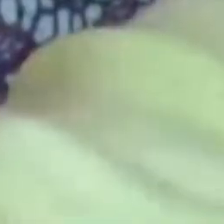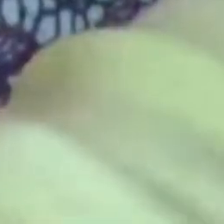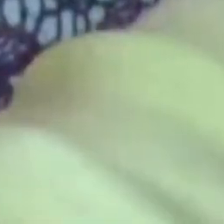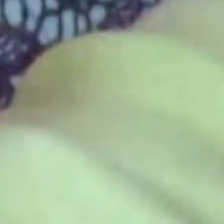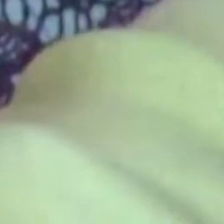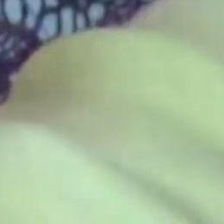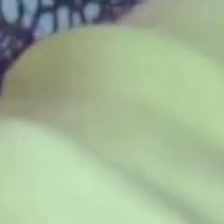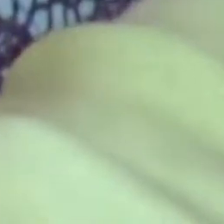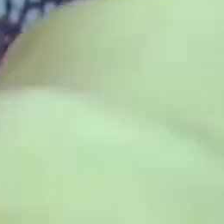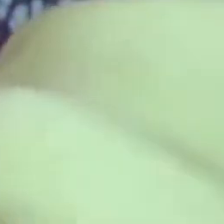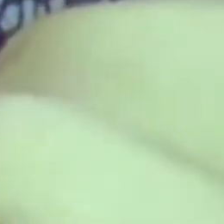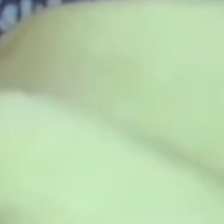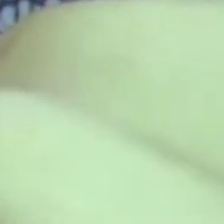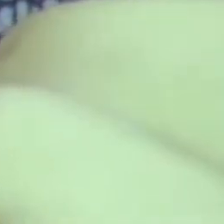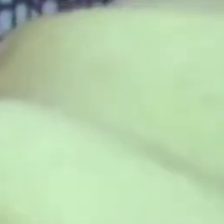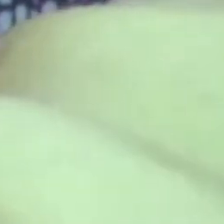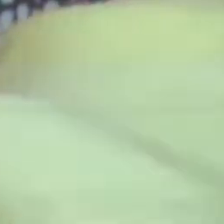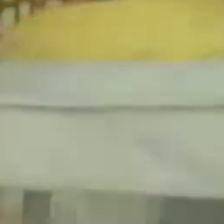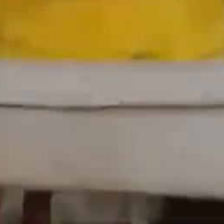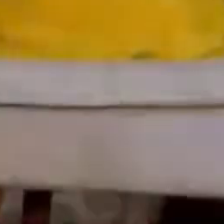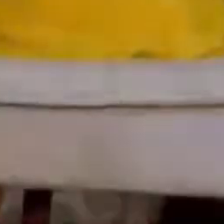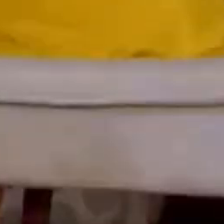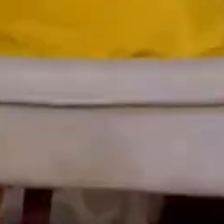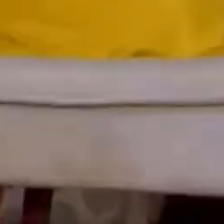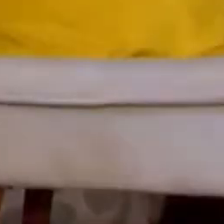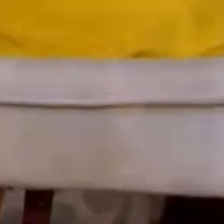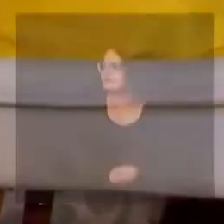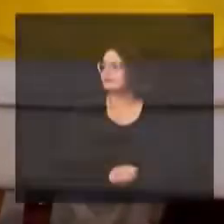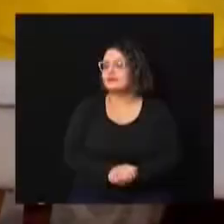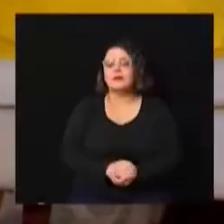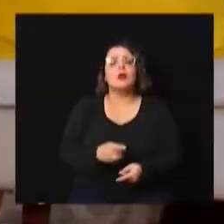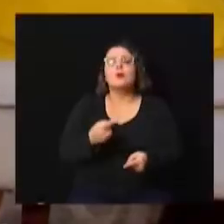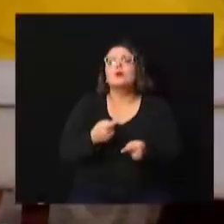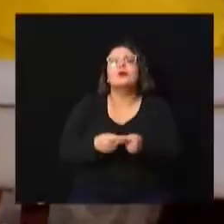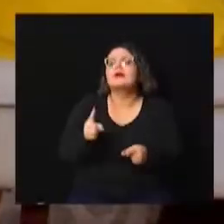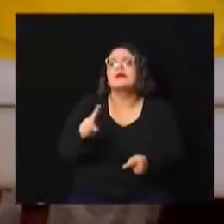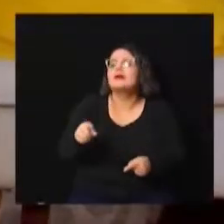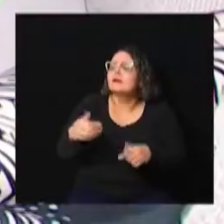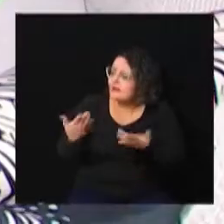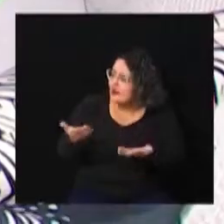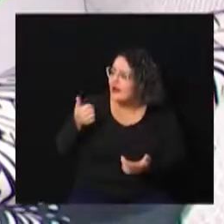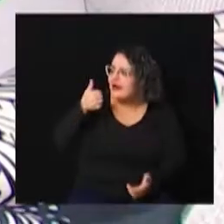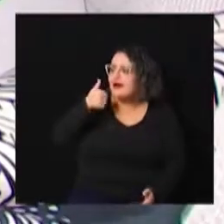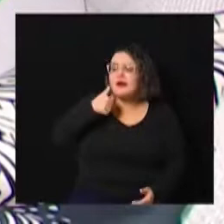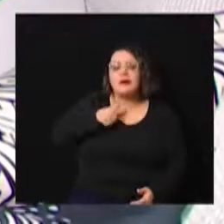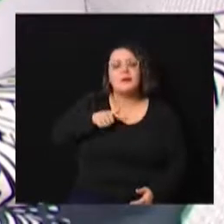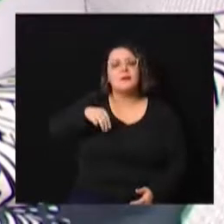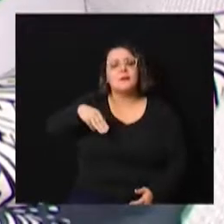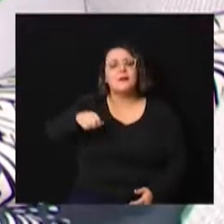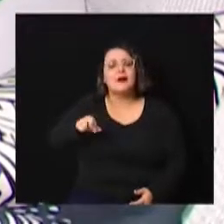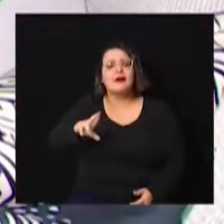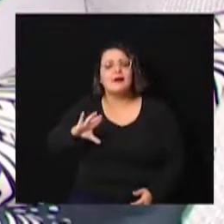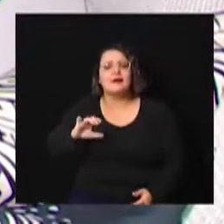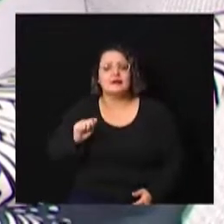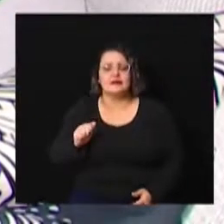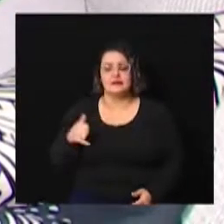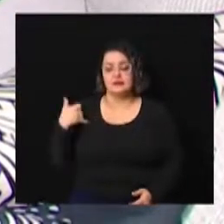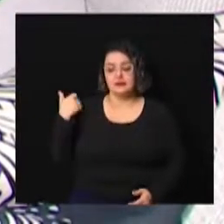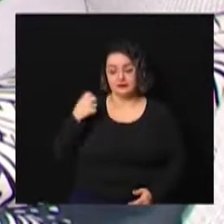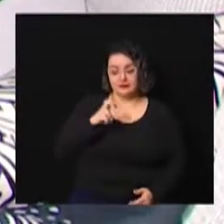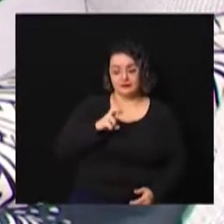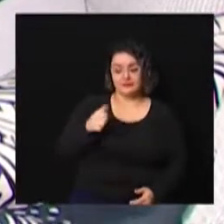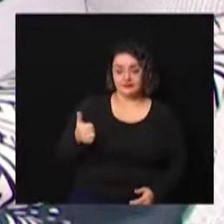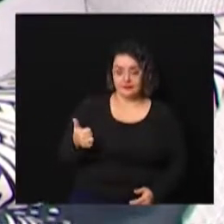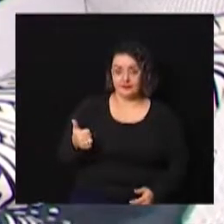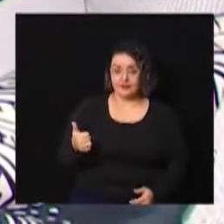Por que não, né, Márcia? Aos 51 anos, ela percebeu que